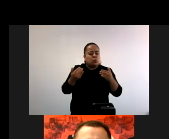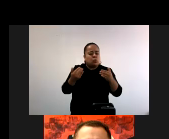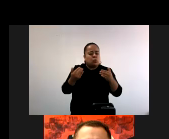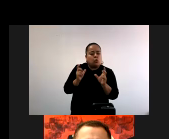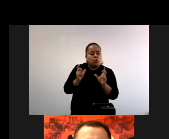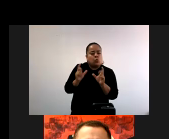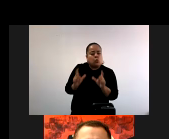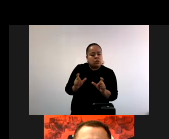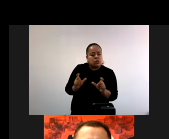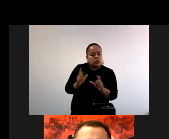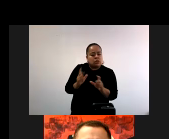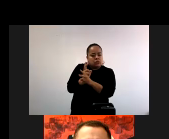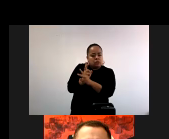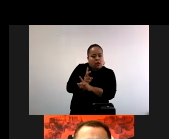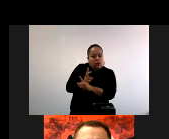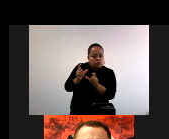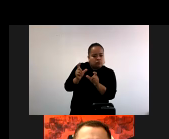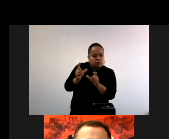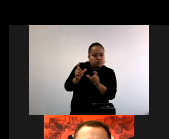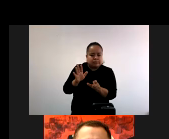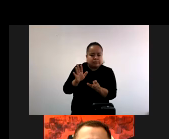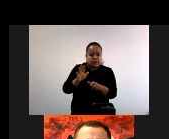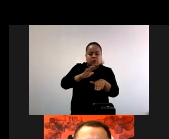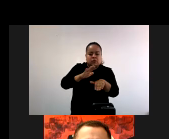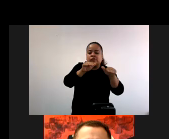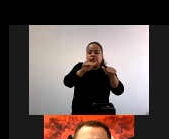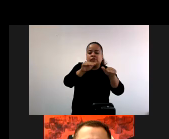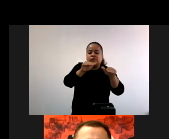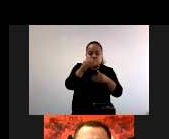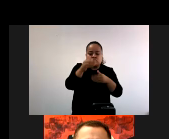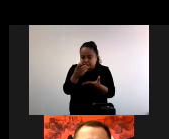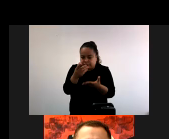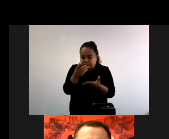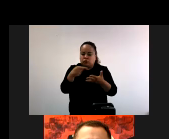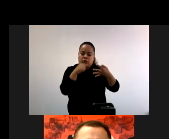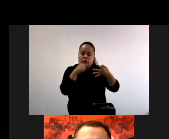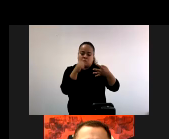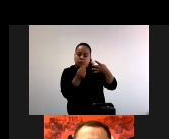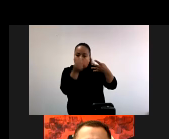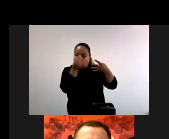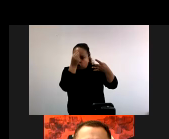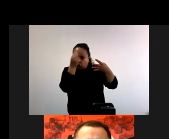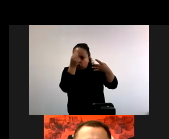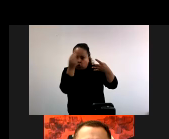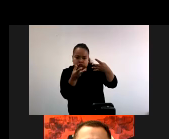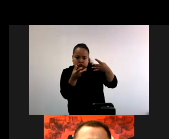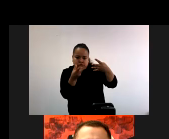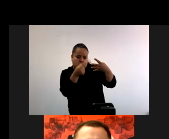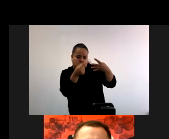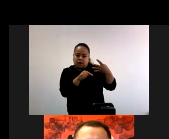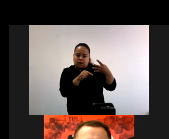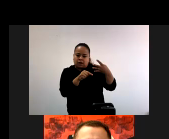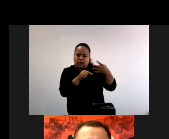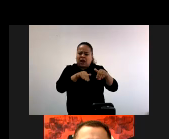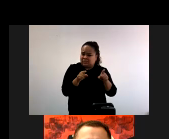divulgação, justamente. E se demos conselho às autoridades de saúde pública sobre os eventos de